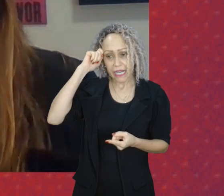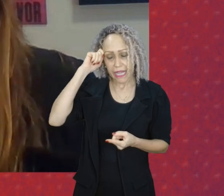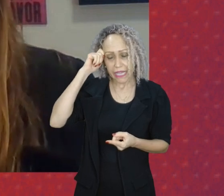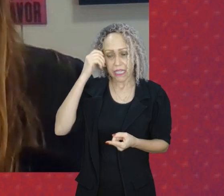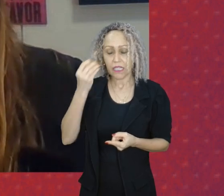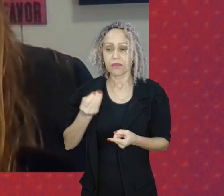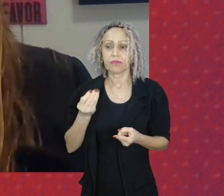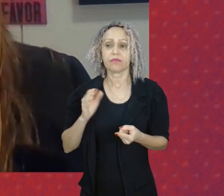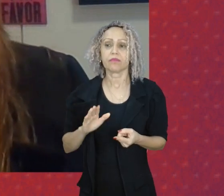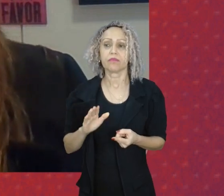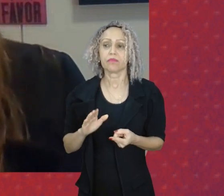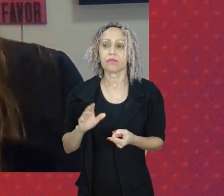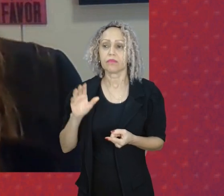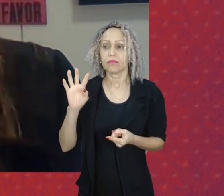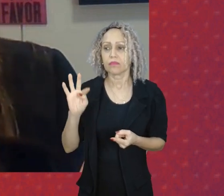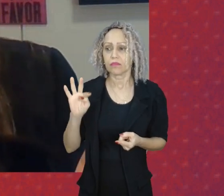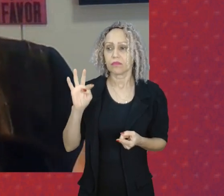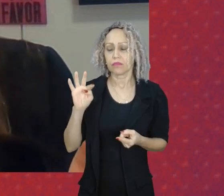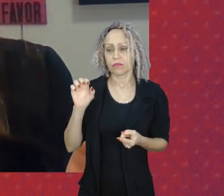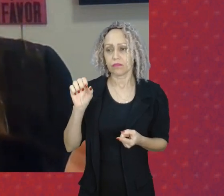do TSE na consulta